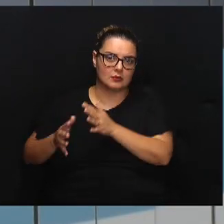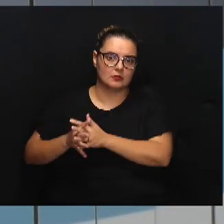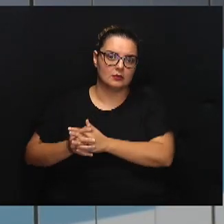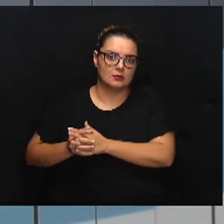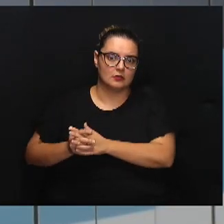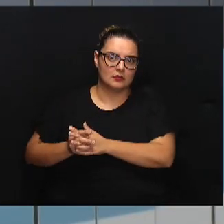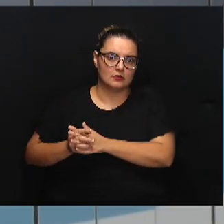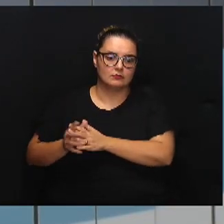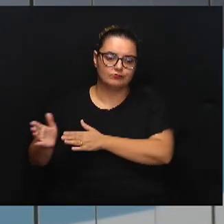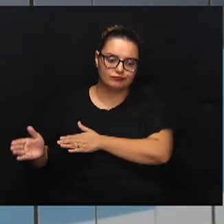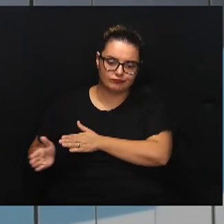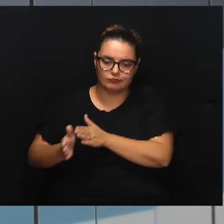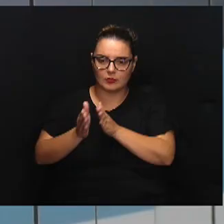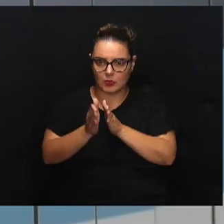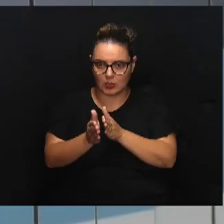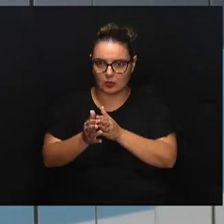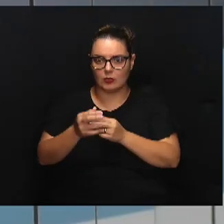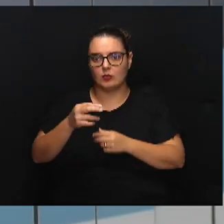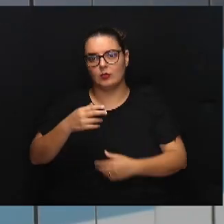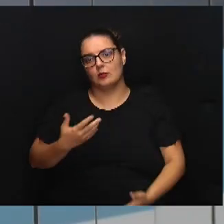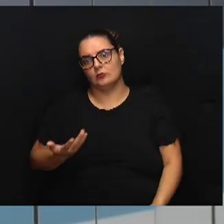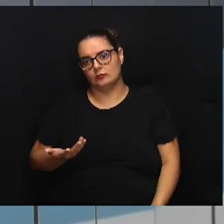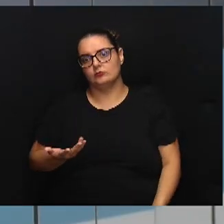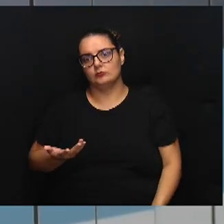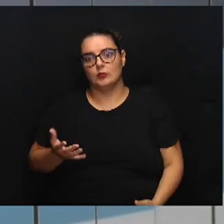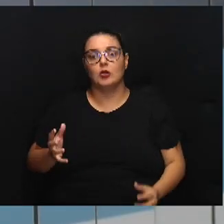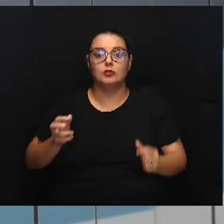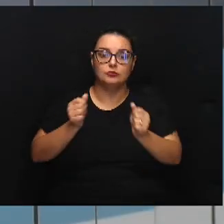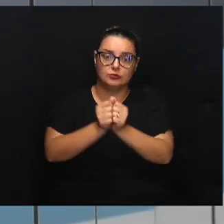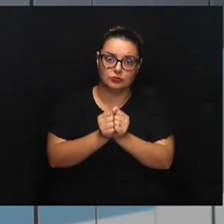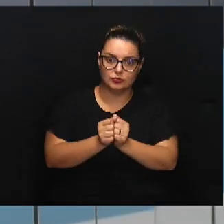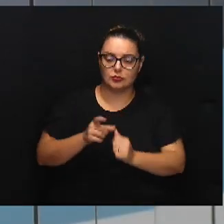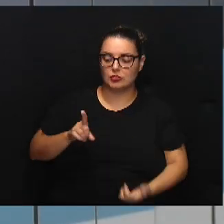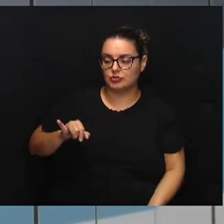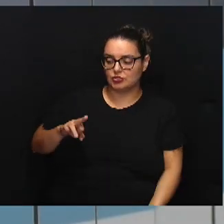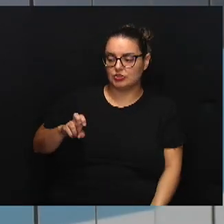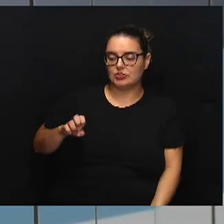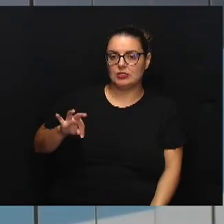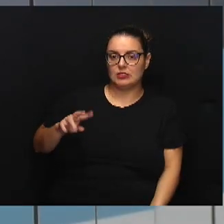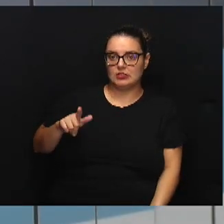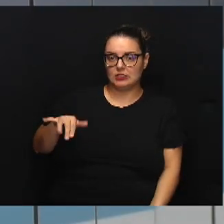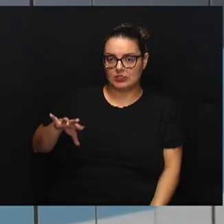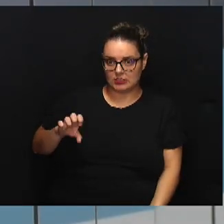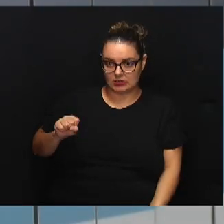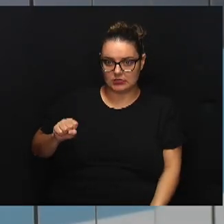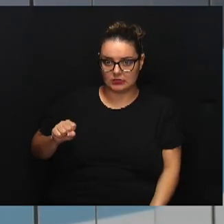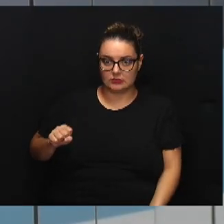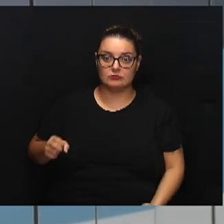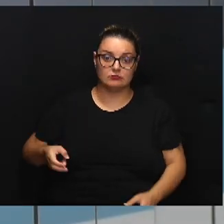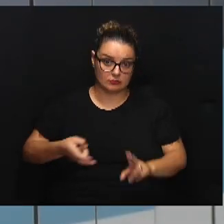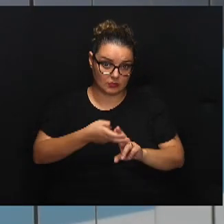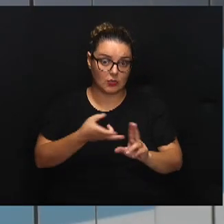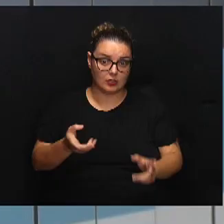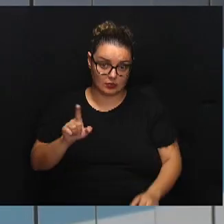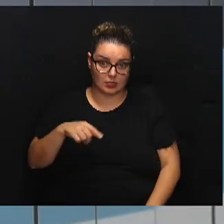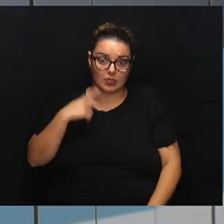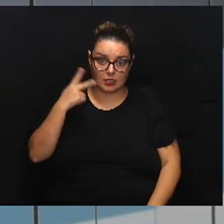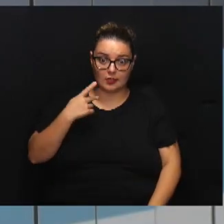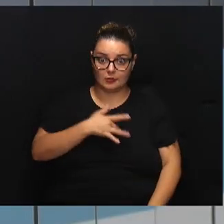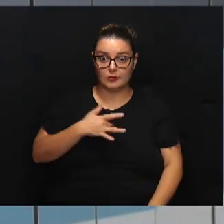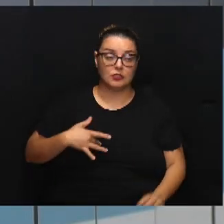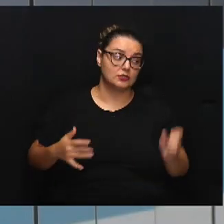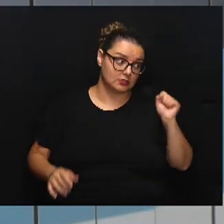estão caminhando em conjunto com as diretrizes do SUS, né, que é a política de